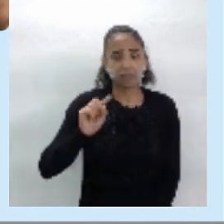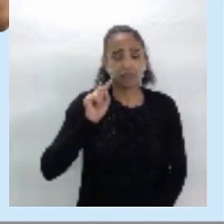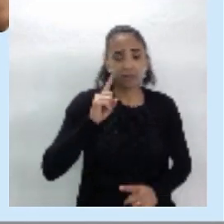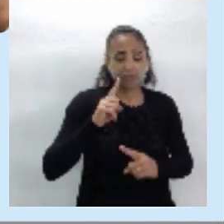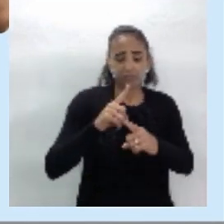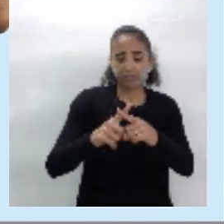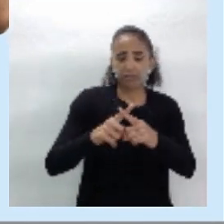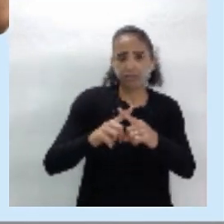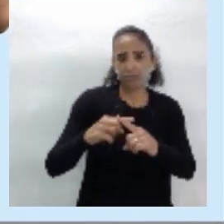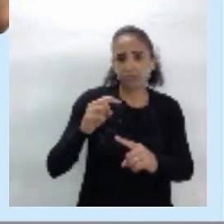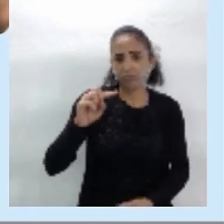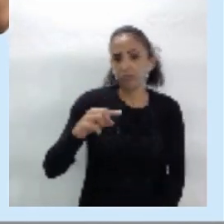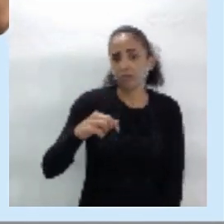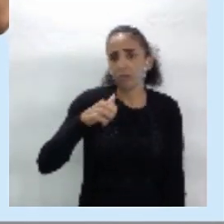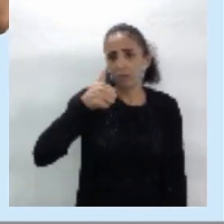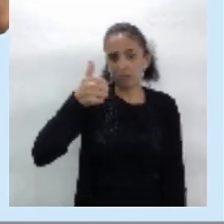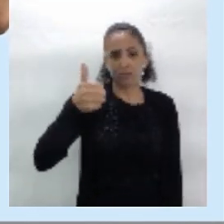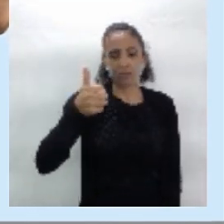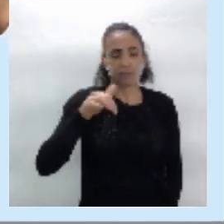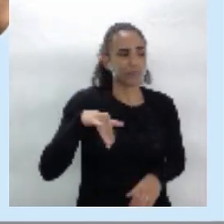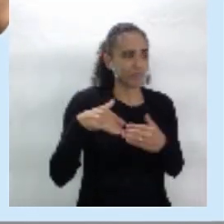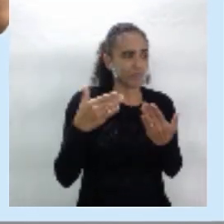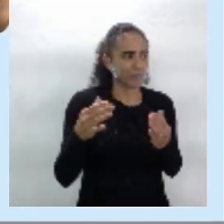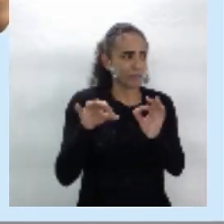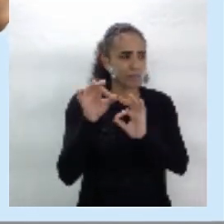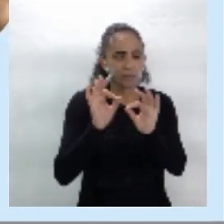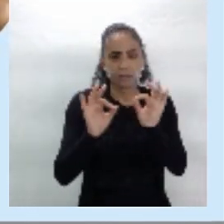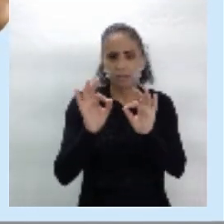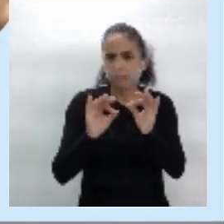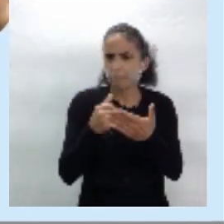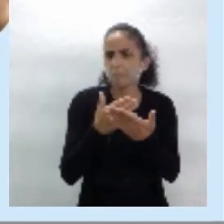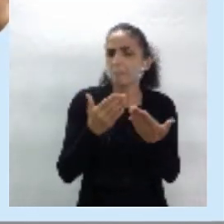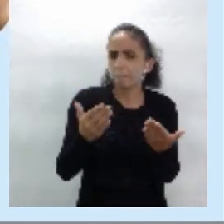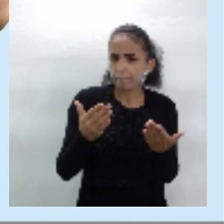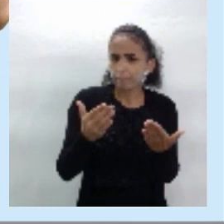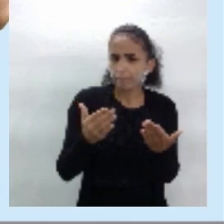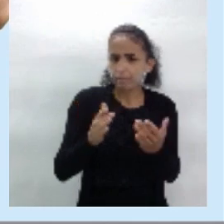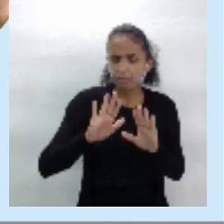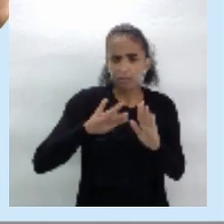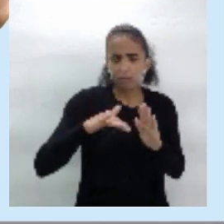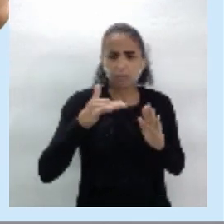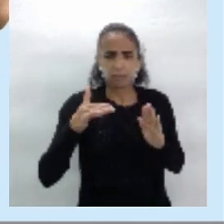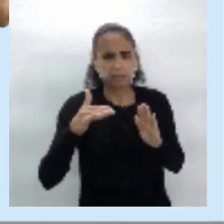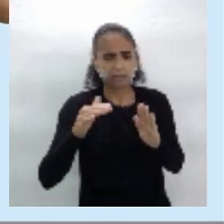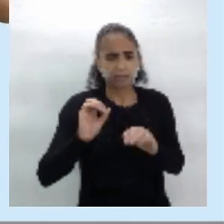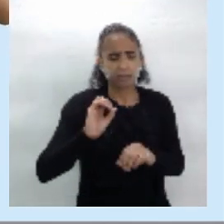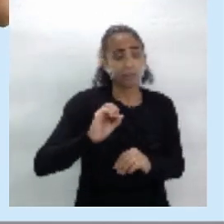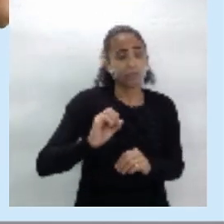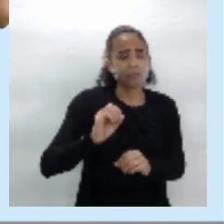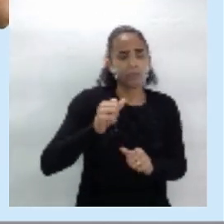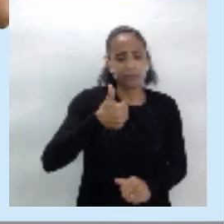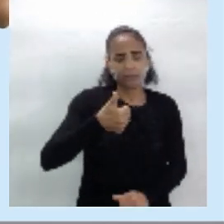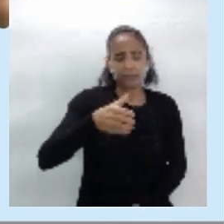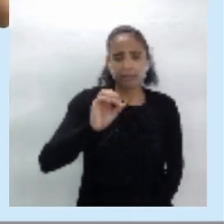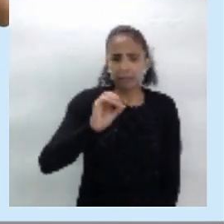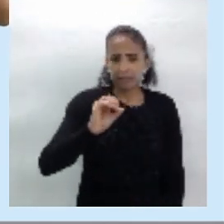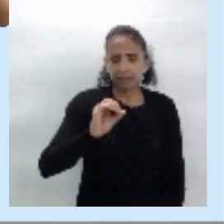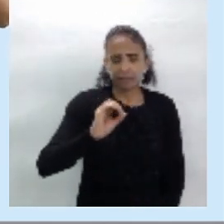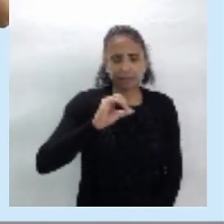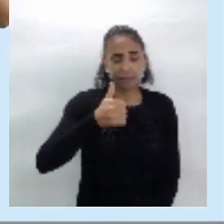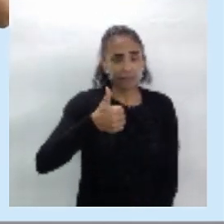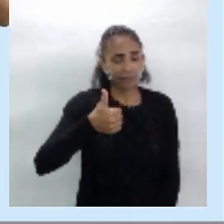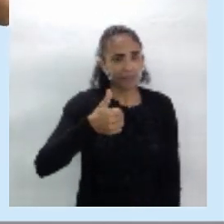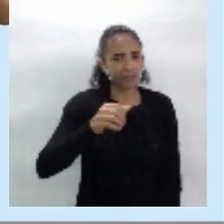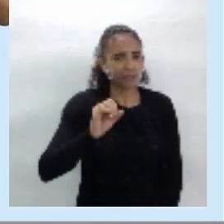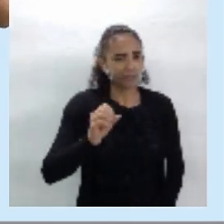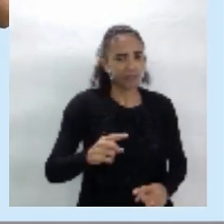o 10 ao quadrado? Qual é o tamanho, nesse caso, a potência dele? O 2. Então, o expoente dele, o